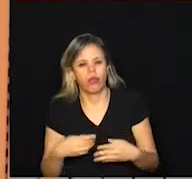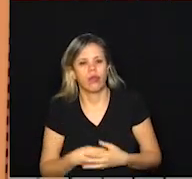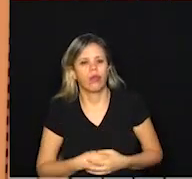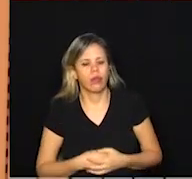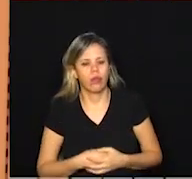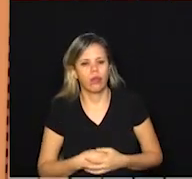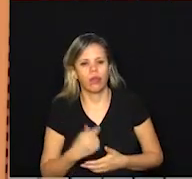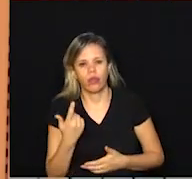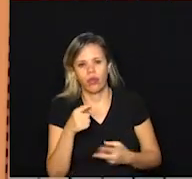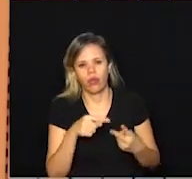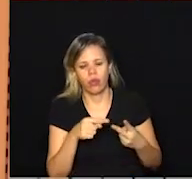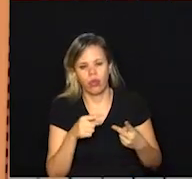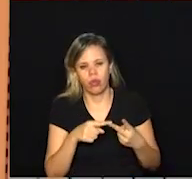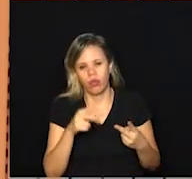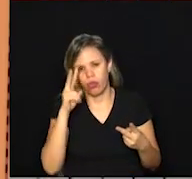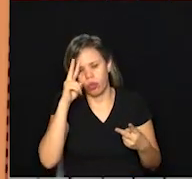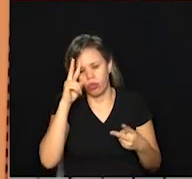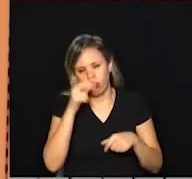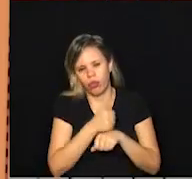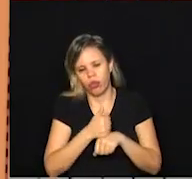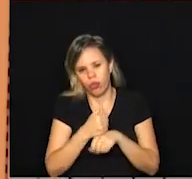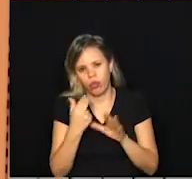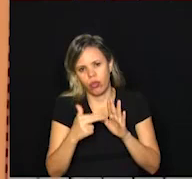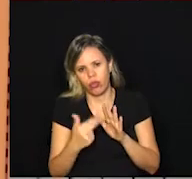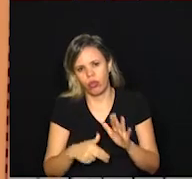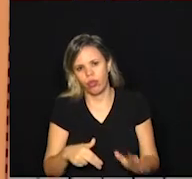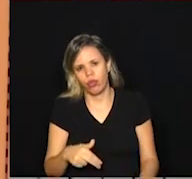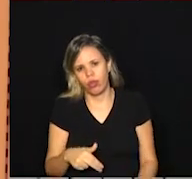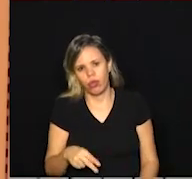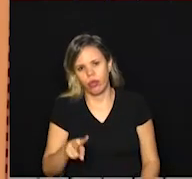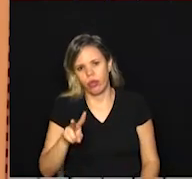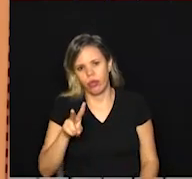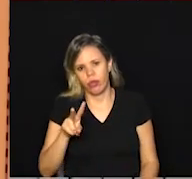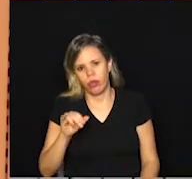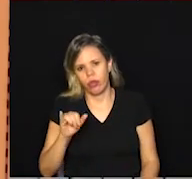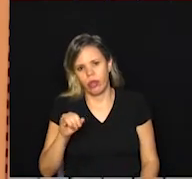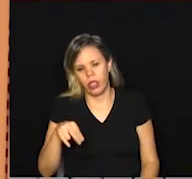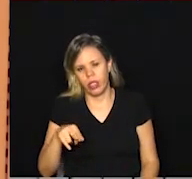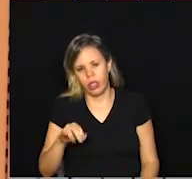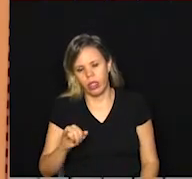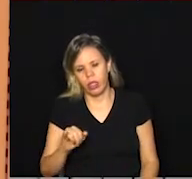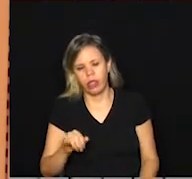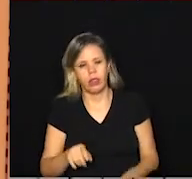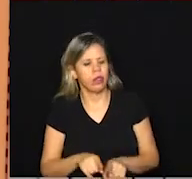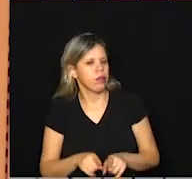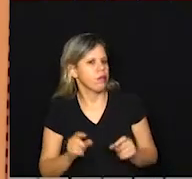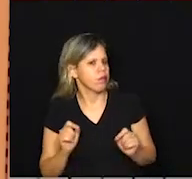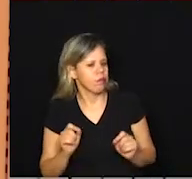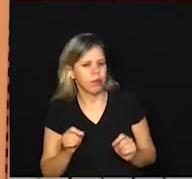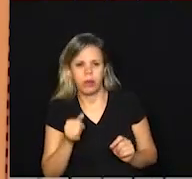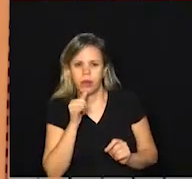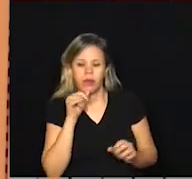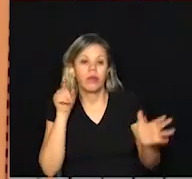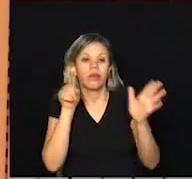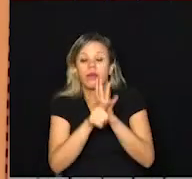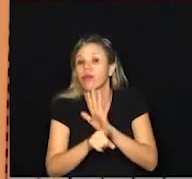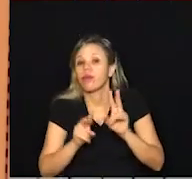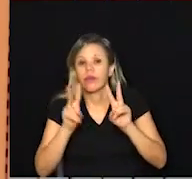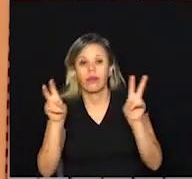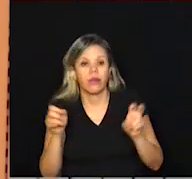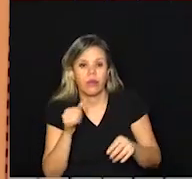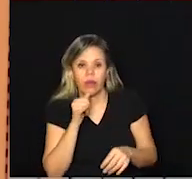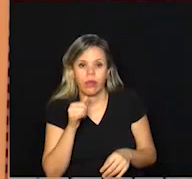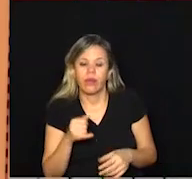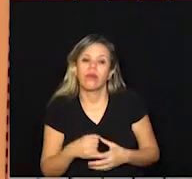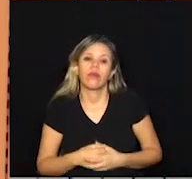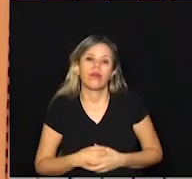e uma do Historiador de nome vai vai Nei é perguntando sobre